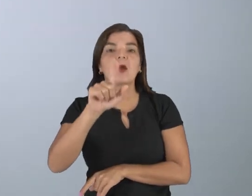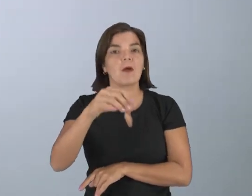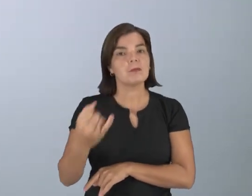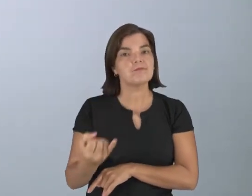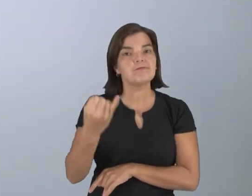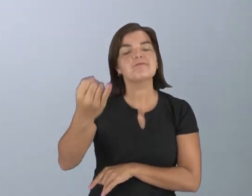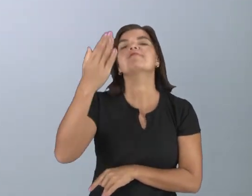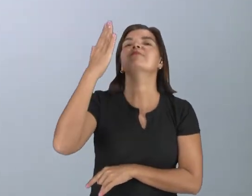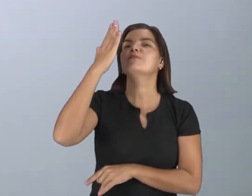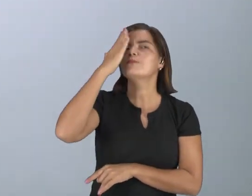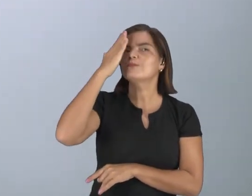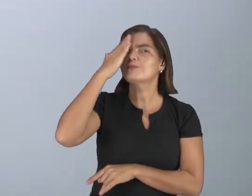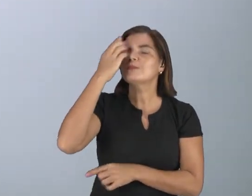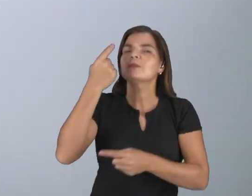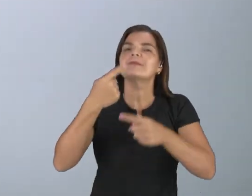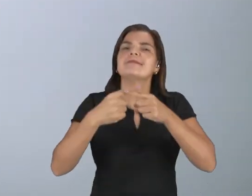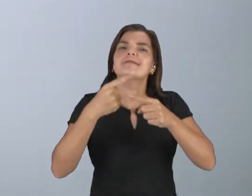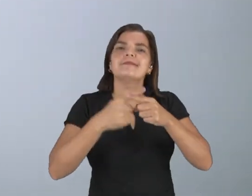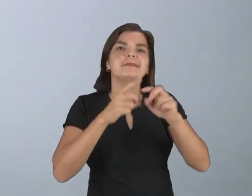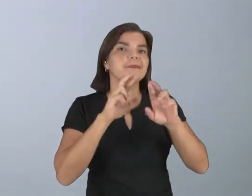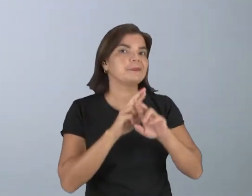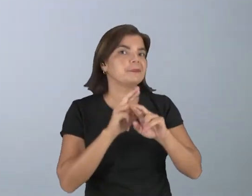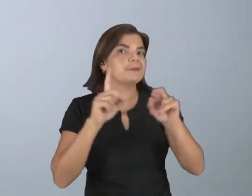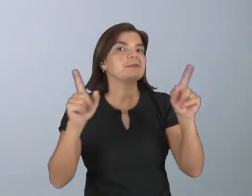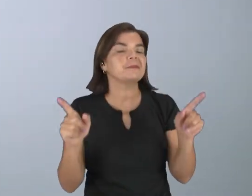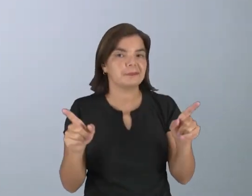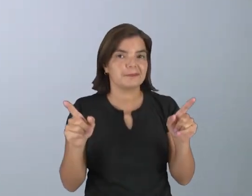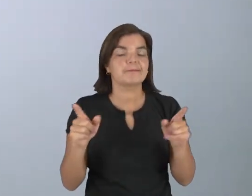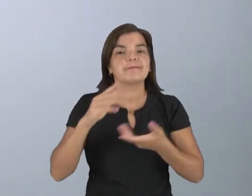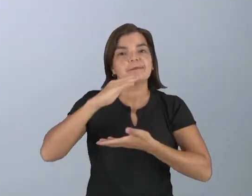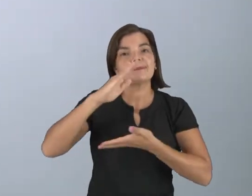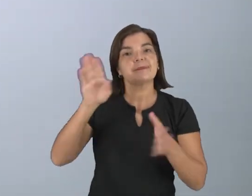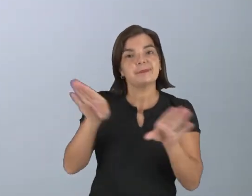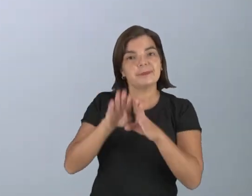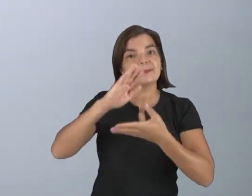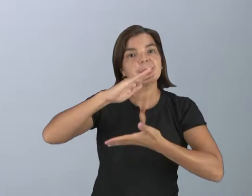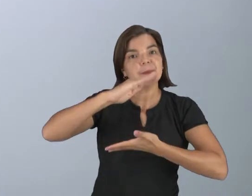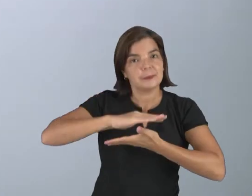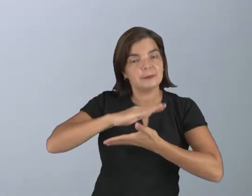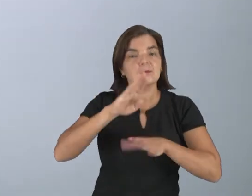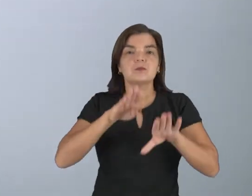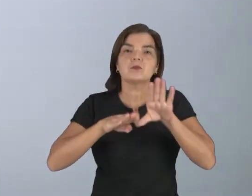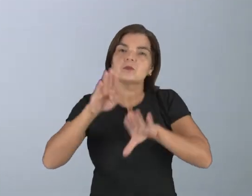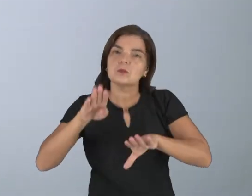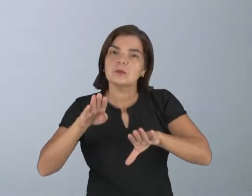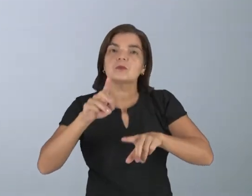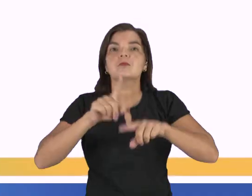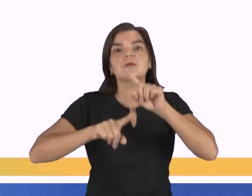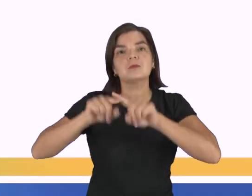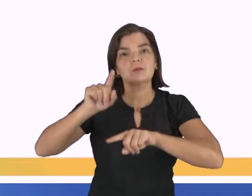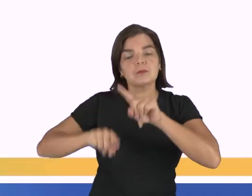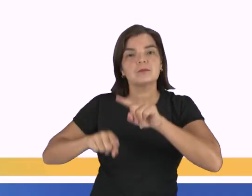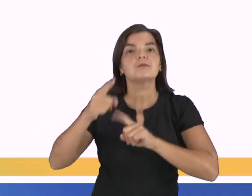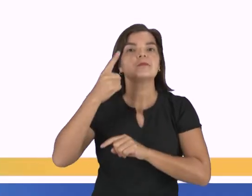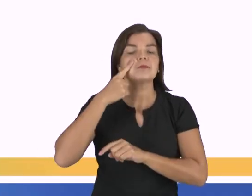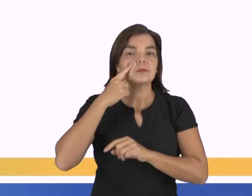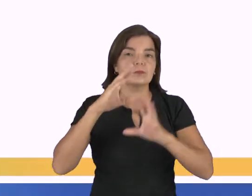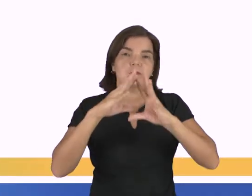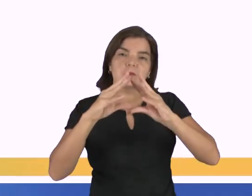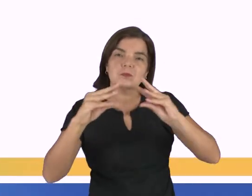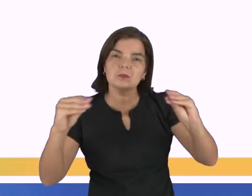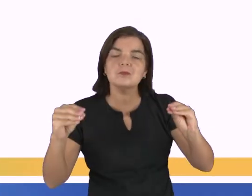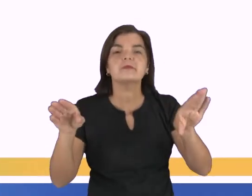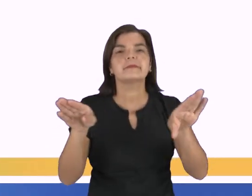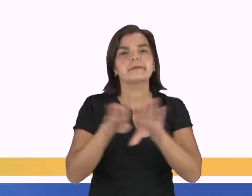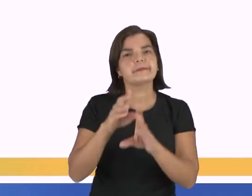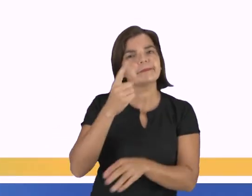compreensão desse conceito e entender o porquê que há diferentes pressão aí, dependendo do material. A gente está falando de fluido, e aí